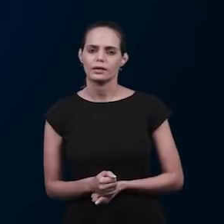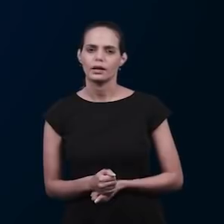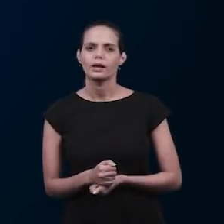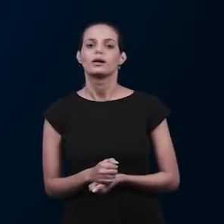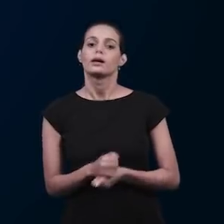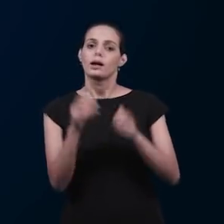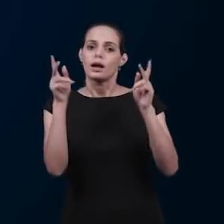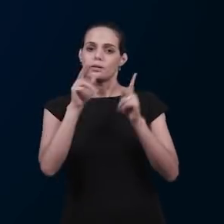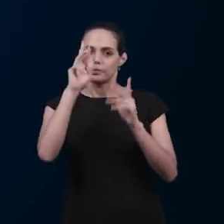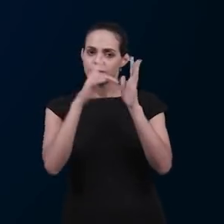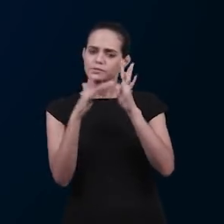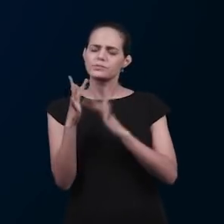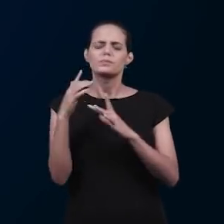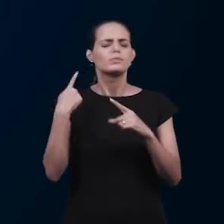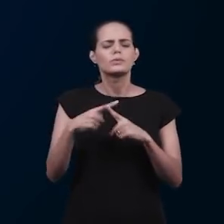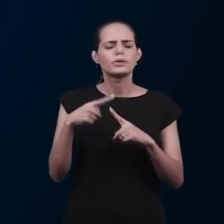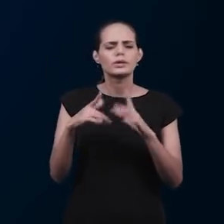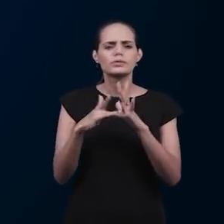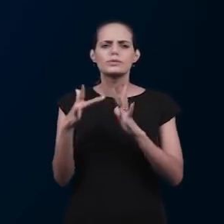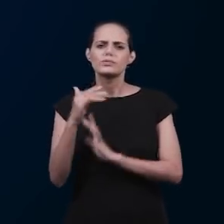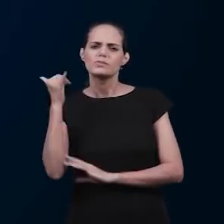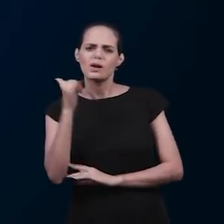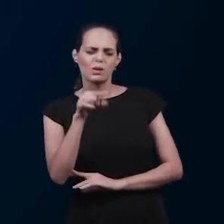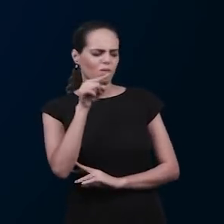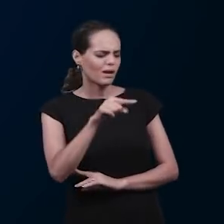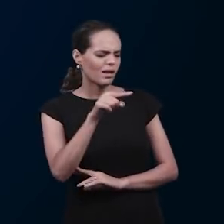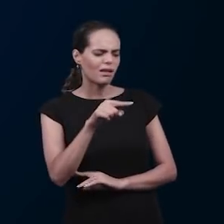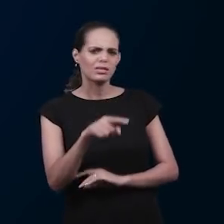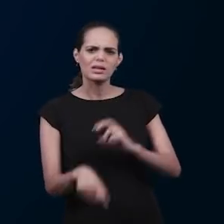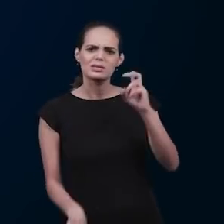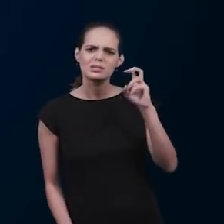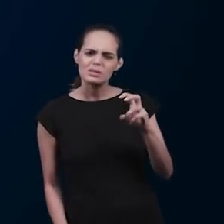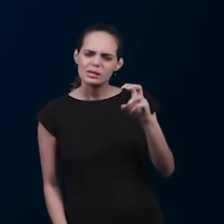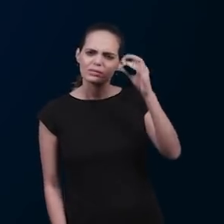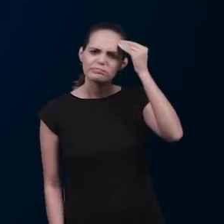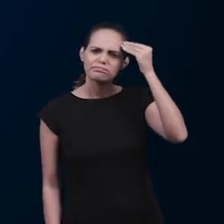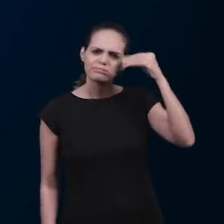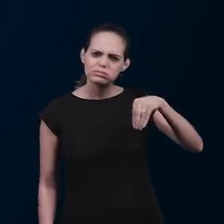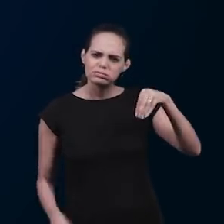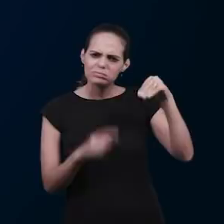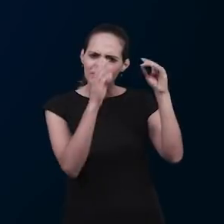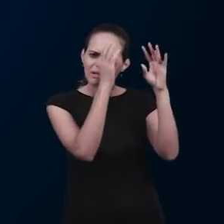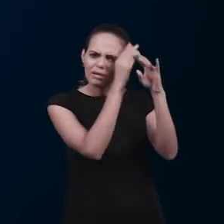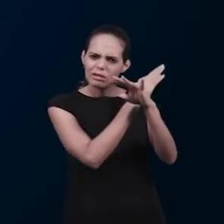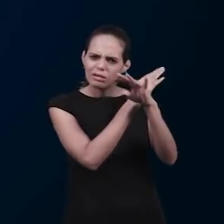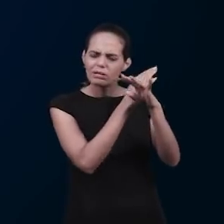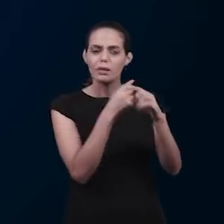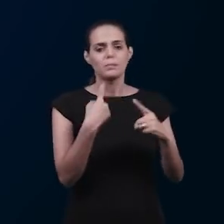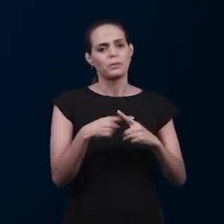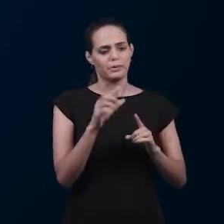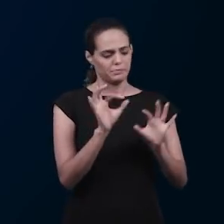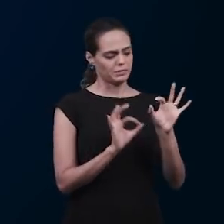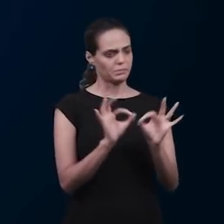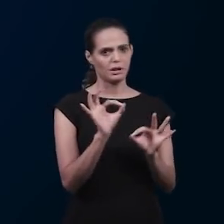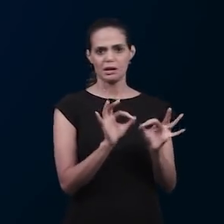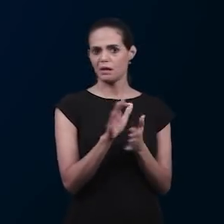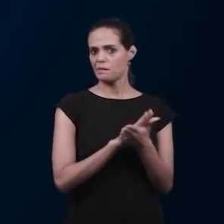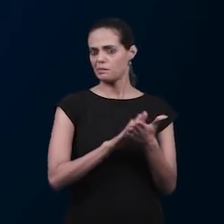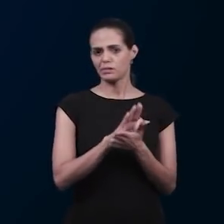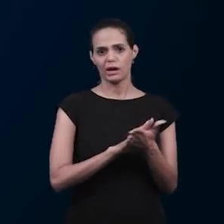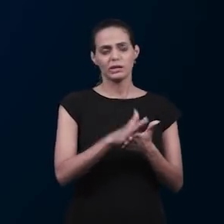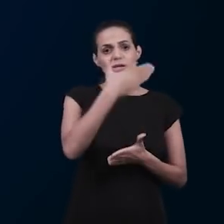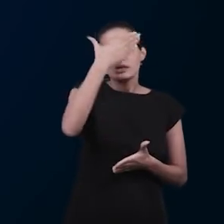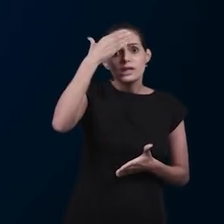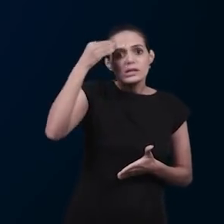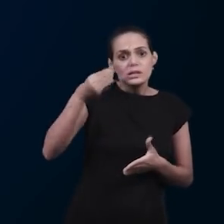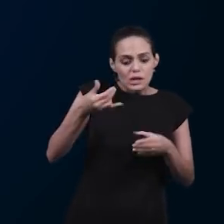Senhor Jesus, quando proferiu a parábola, chamou de loucas? O Senhor Jesus as chamou de loucas porque não se